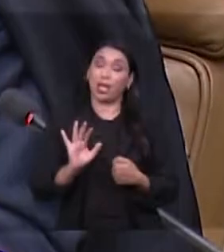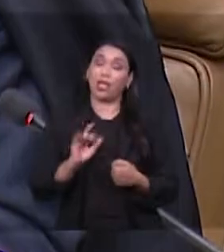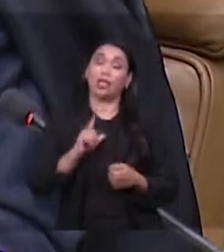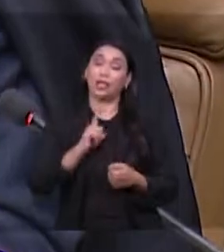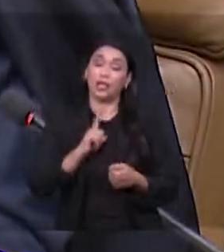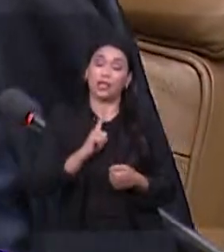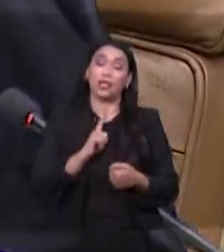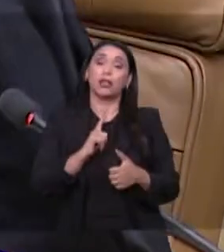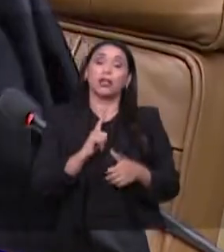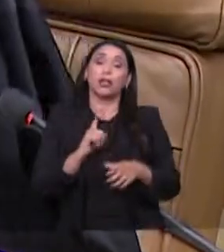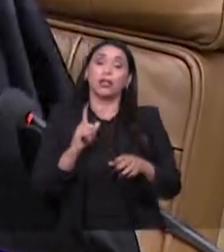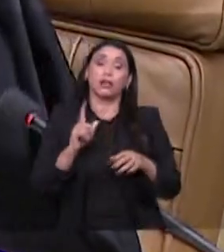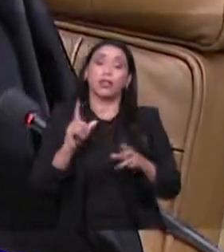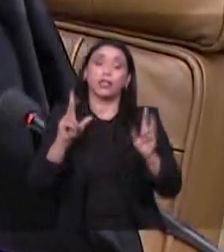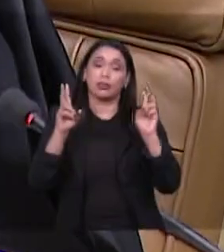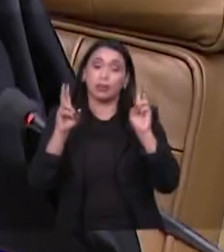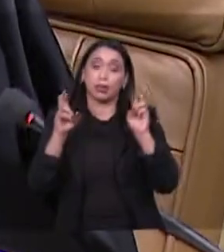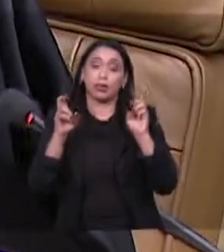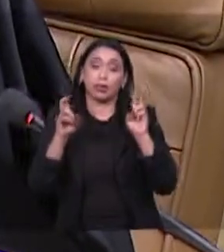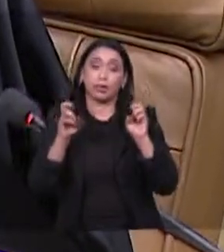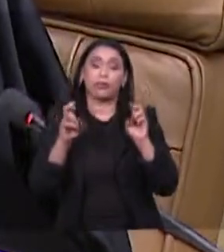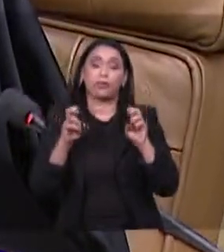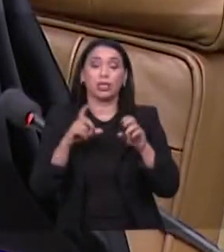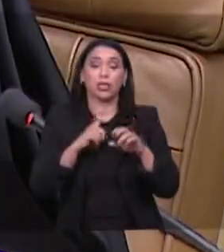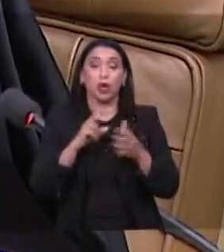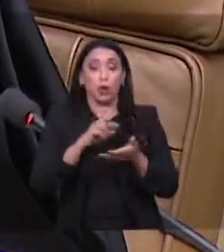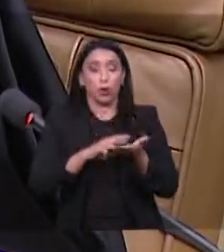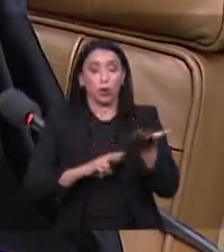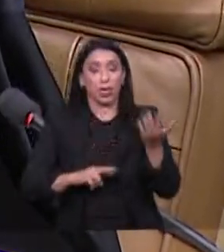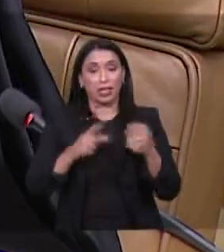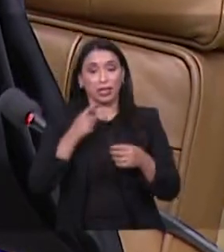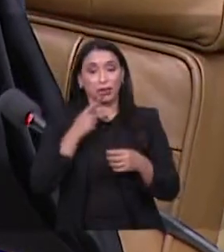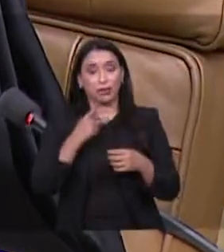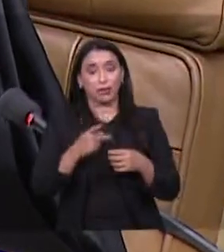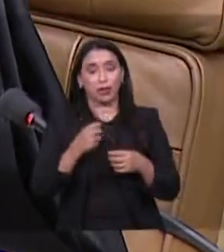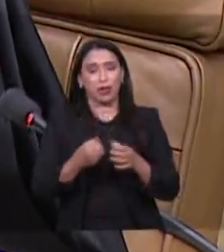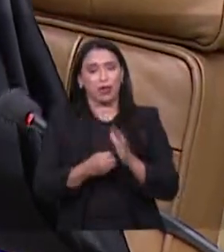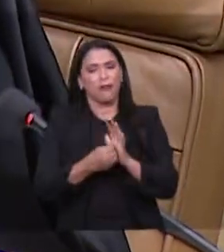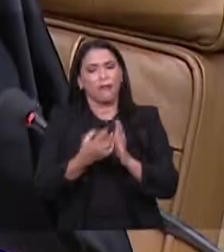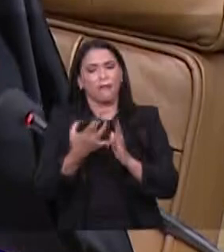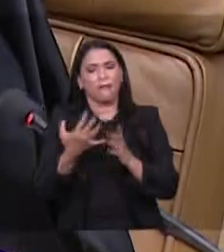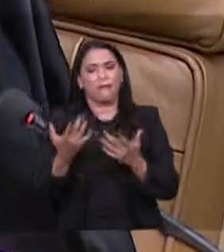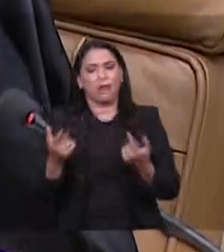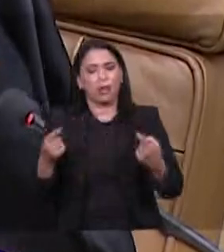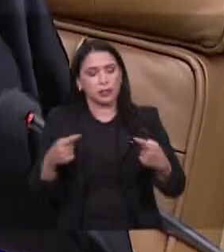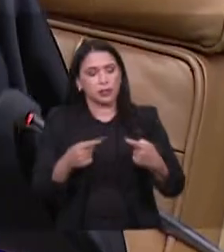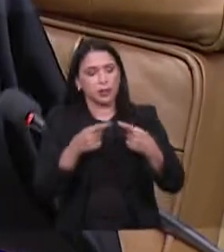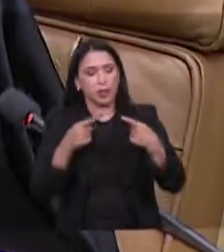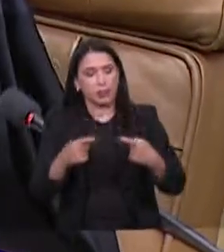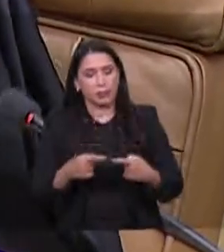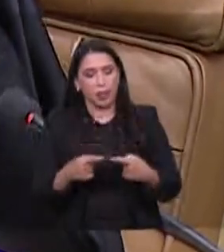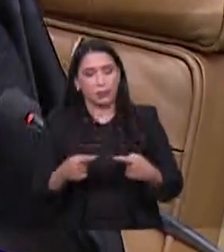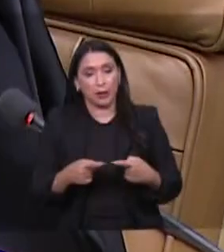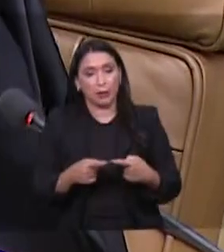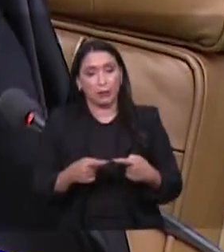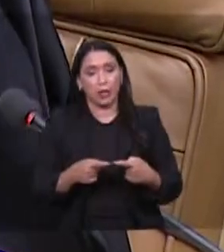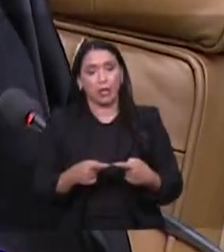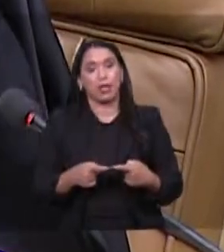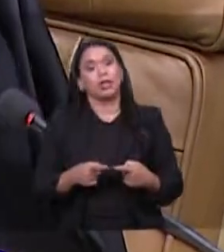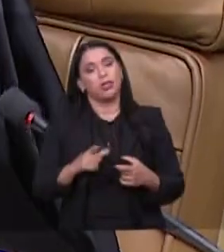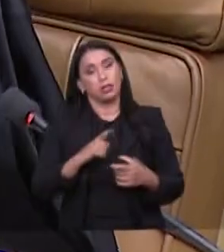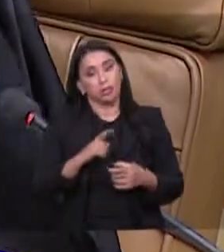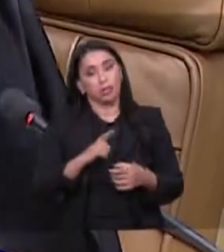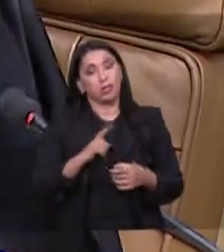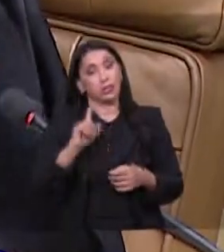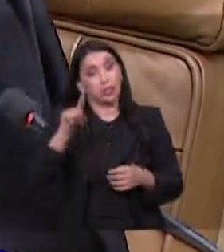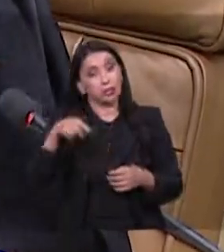modo, ela vai estar presente. Tanto que Sua Excelência, o relator, tratou de inúmeras convergências e deixou coerentemente